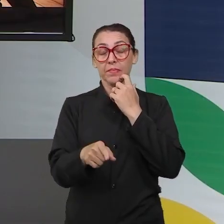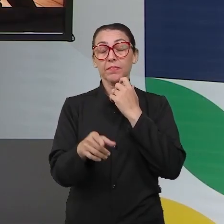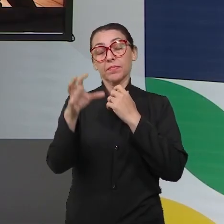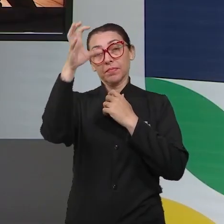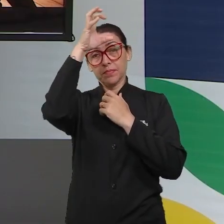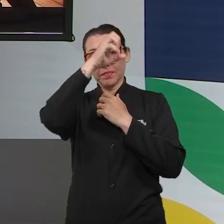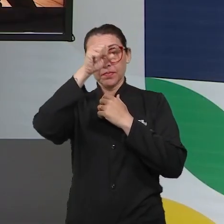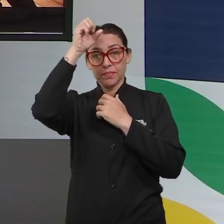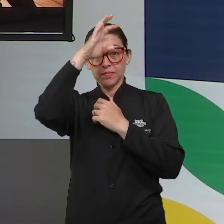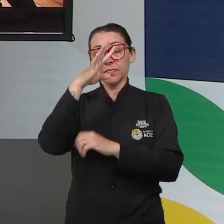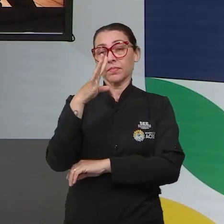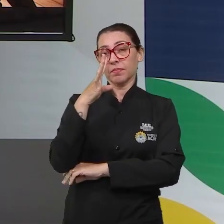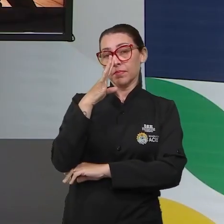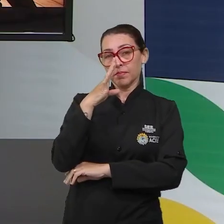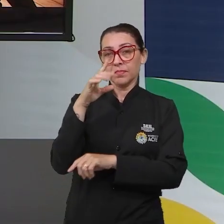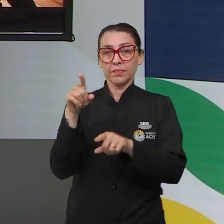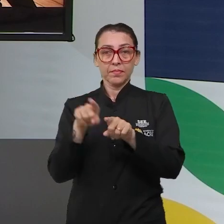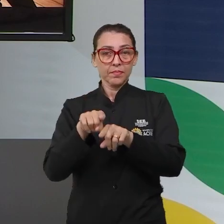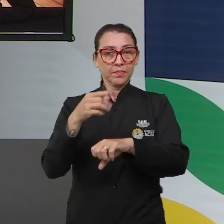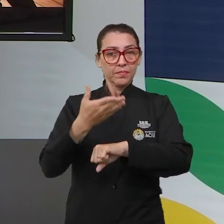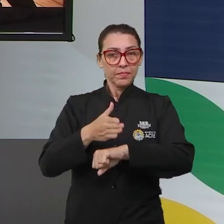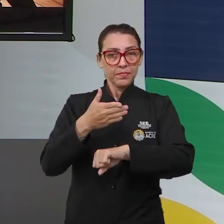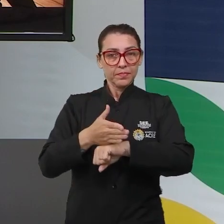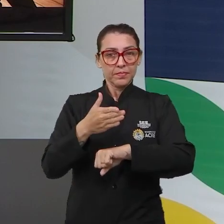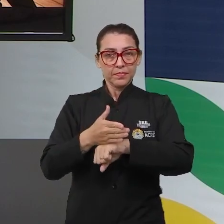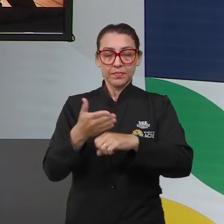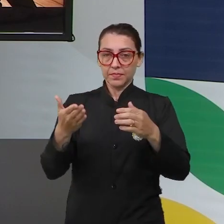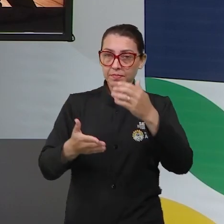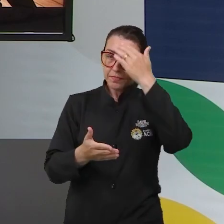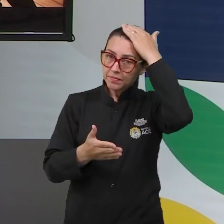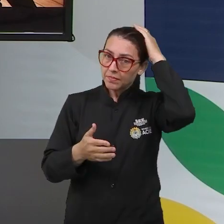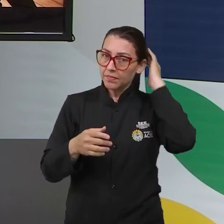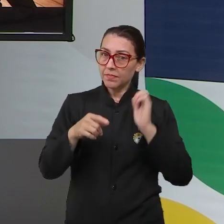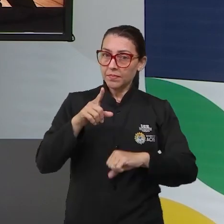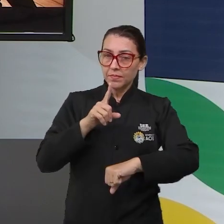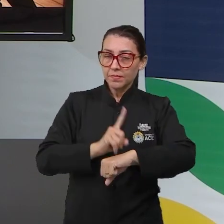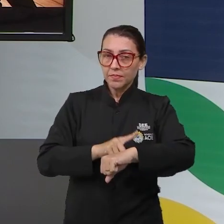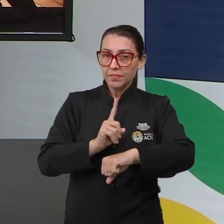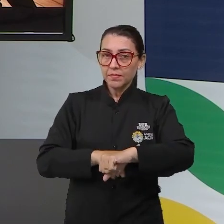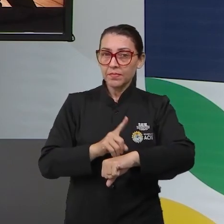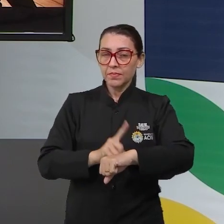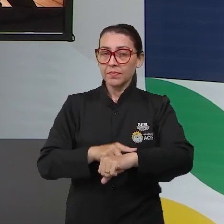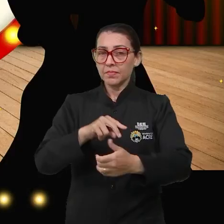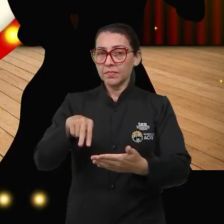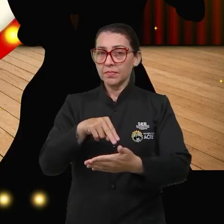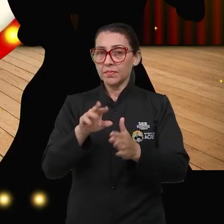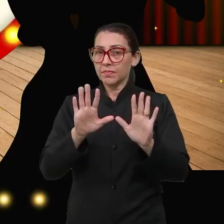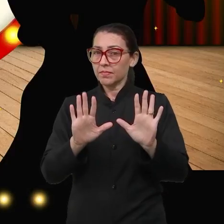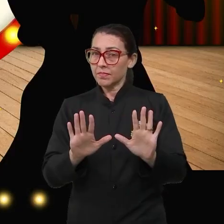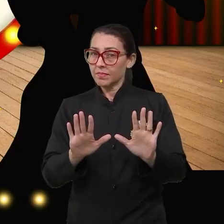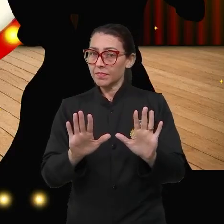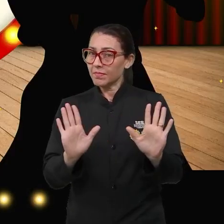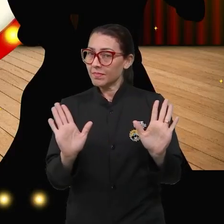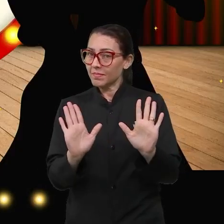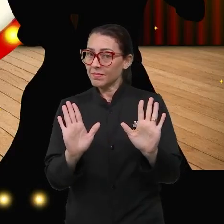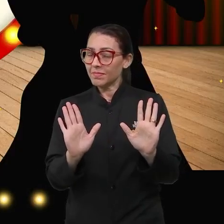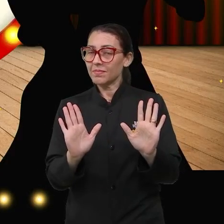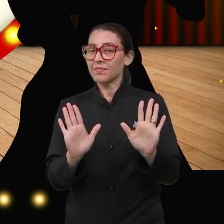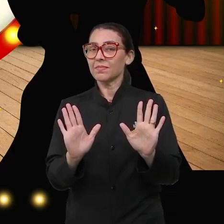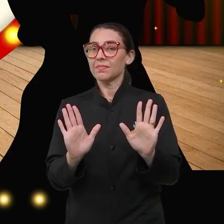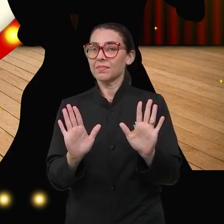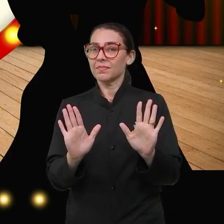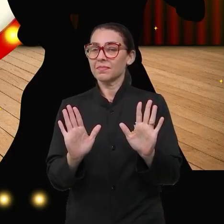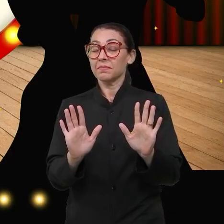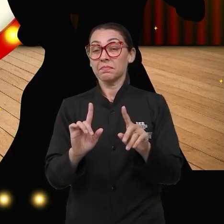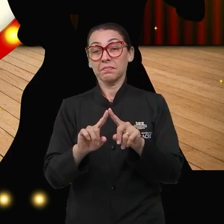aprender a apreciar e também praticar. Então, agora é a hora da gente praticar. Nós não vamos dançar dessa vez, viu? Vou logo